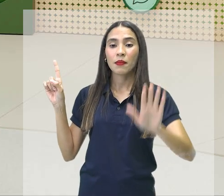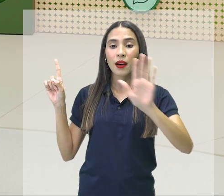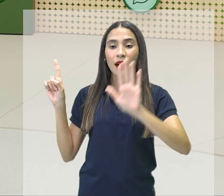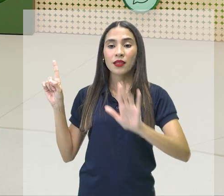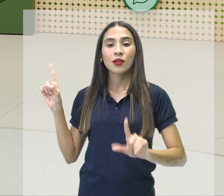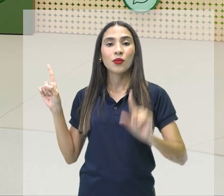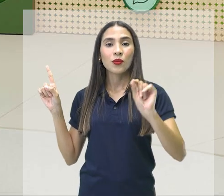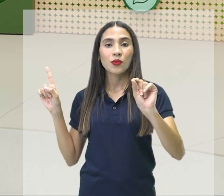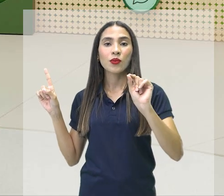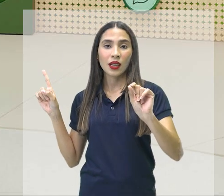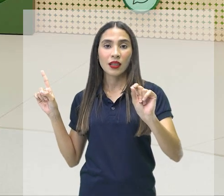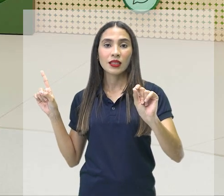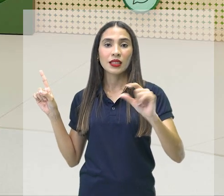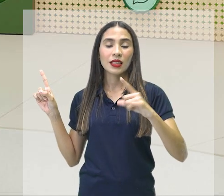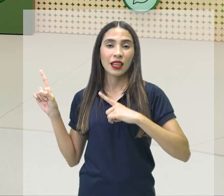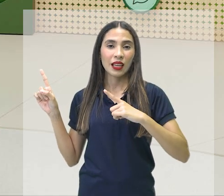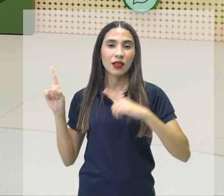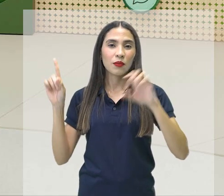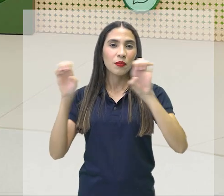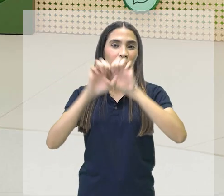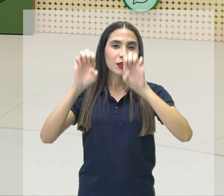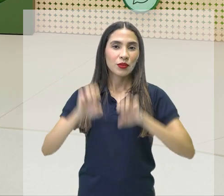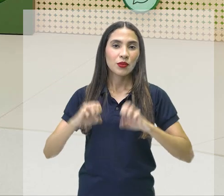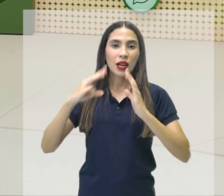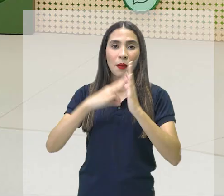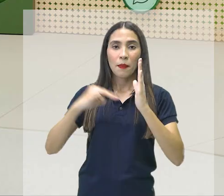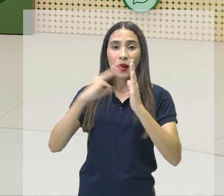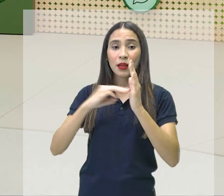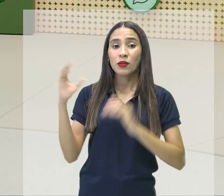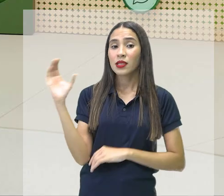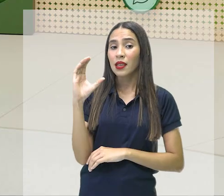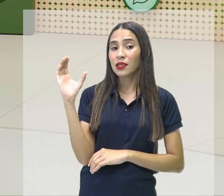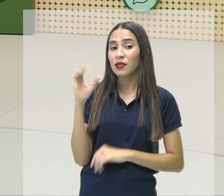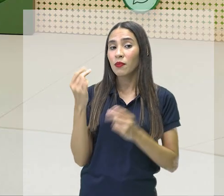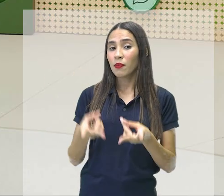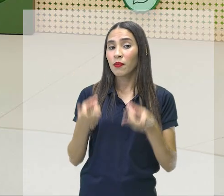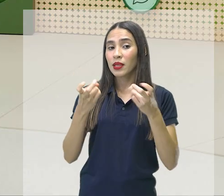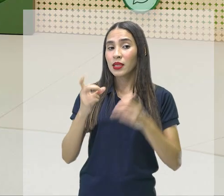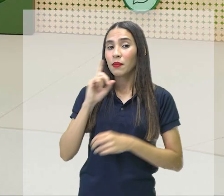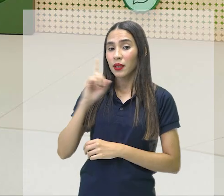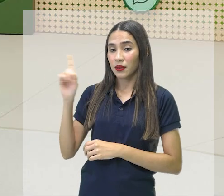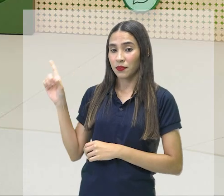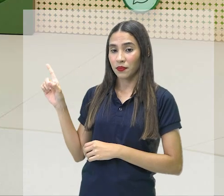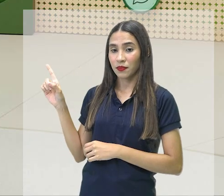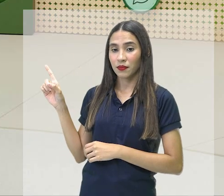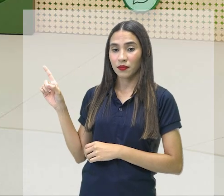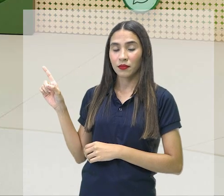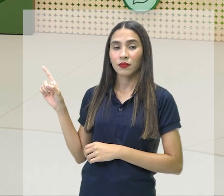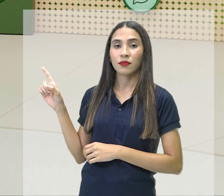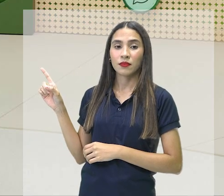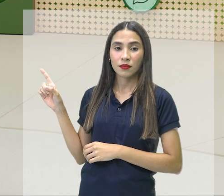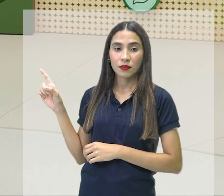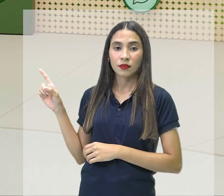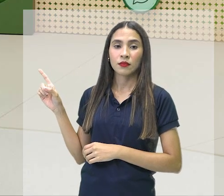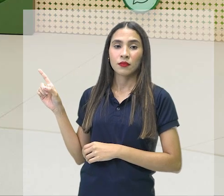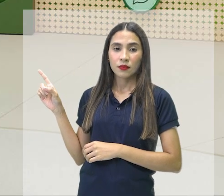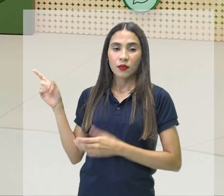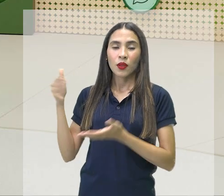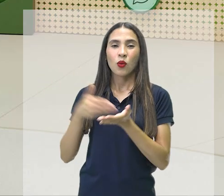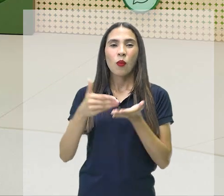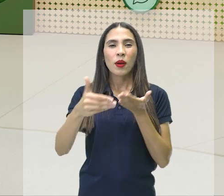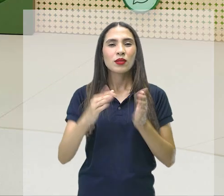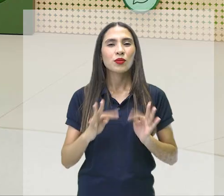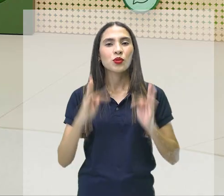seguinte. Tem aqui um esquema do método científico, você pode observar aqui, veja bem, né,